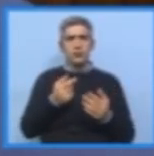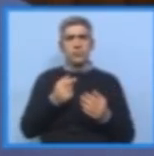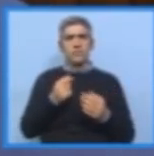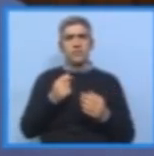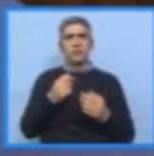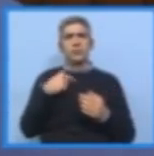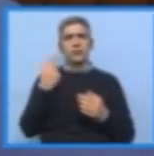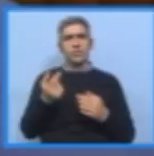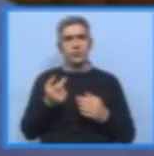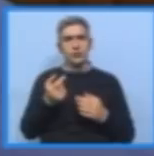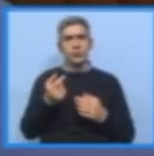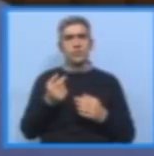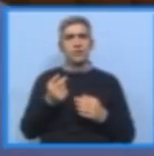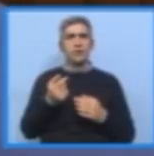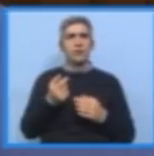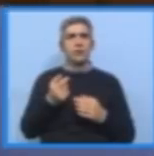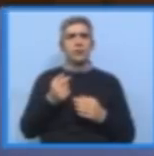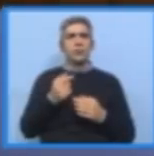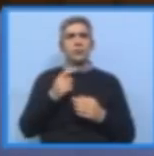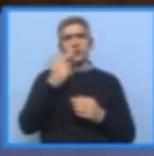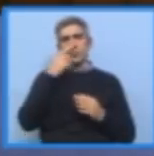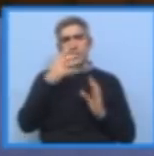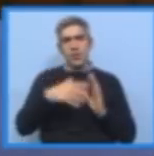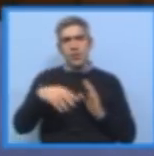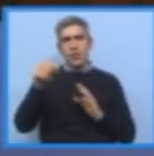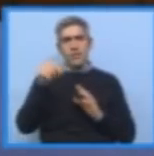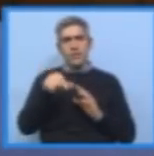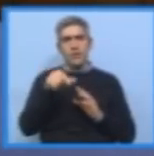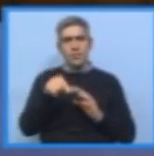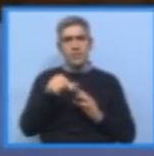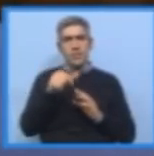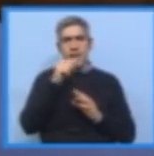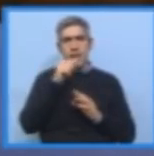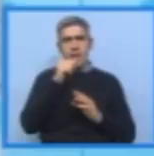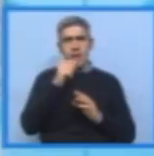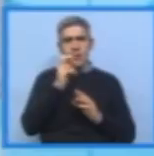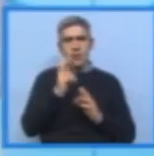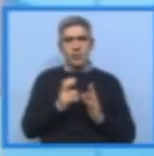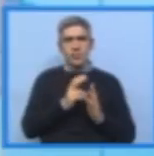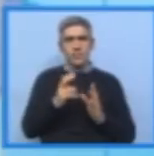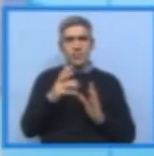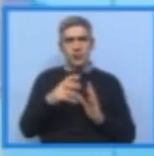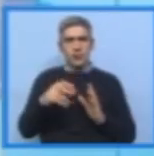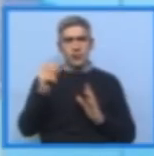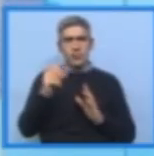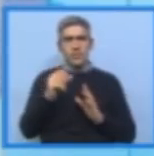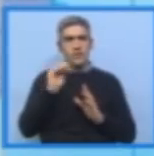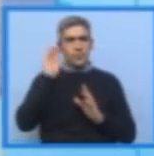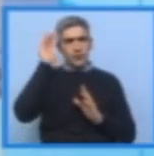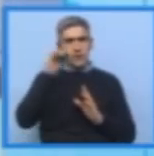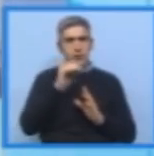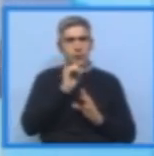muito solene, mas depois, as pessoas não só levam essa água benzida, que não é propriamente do batismo,